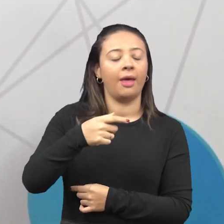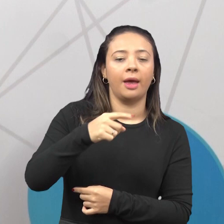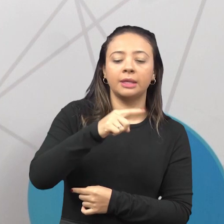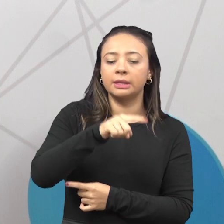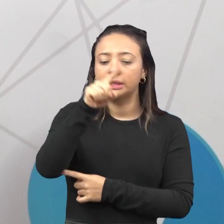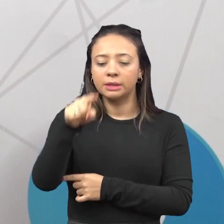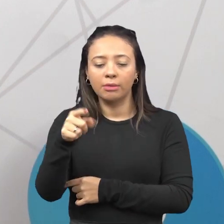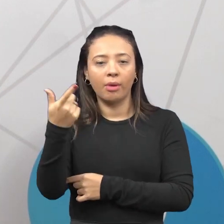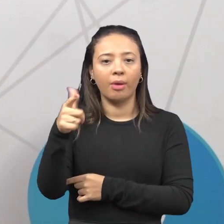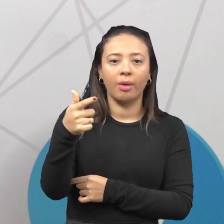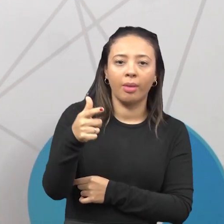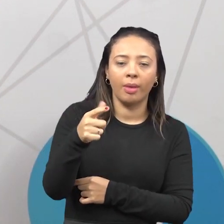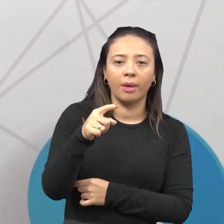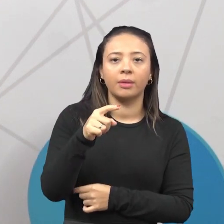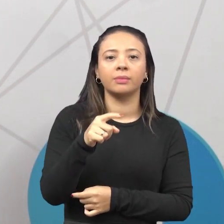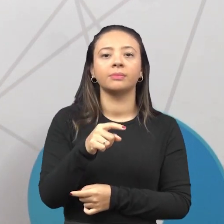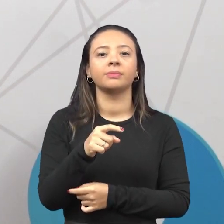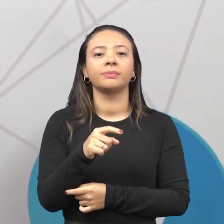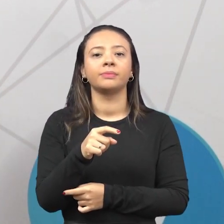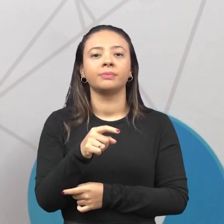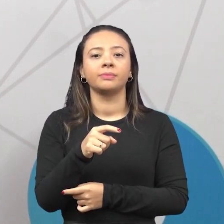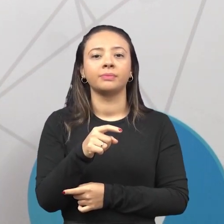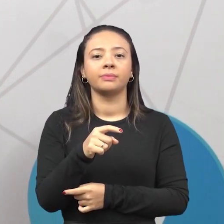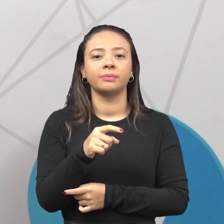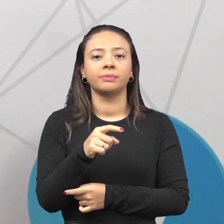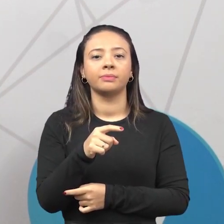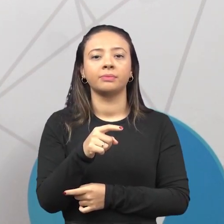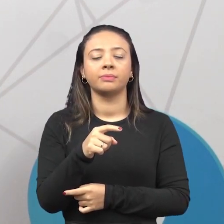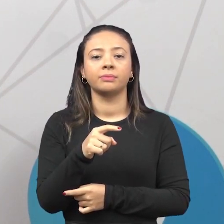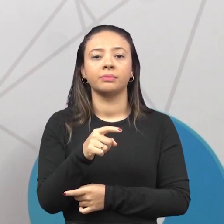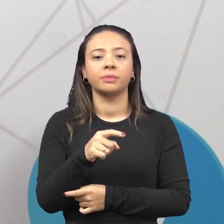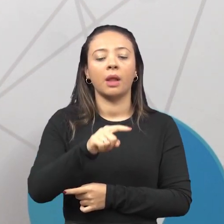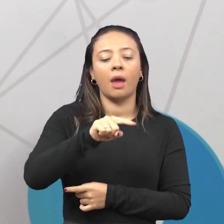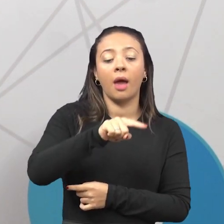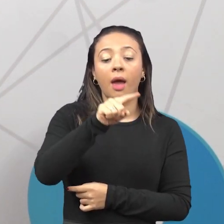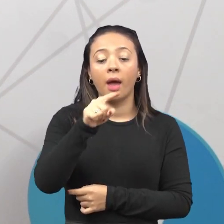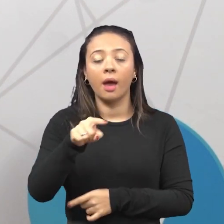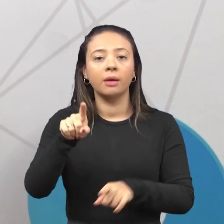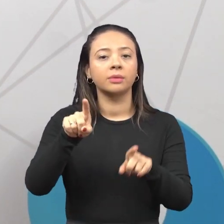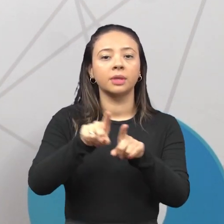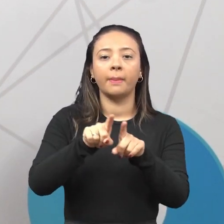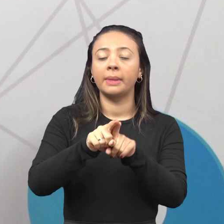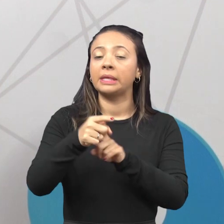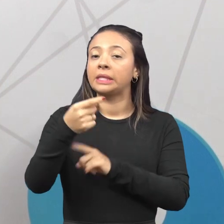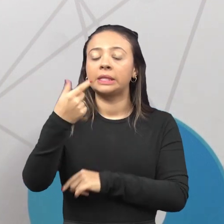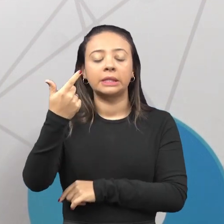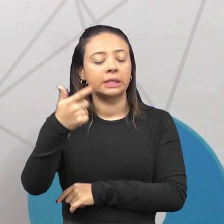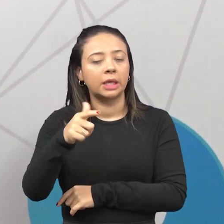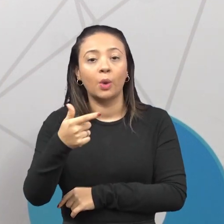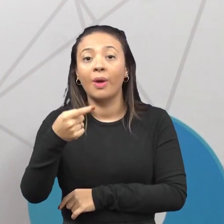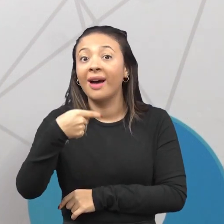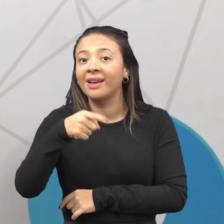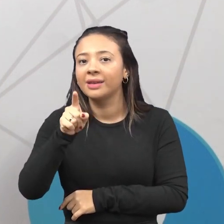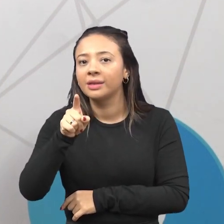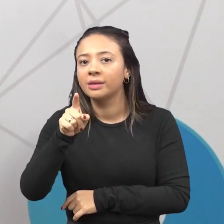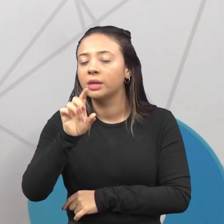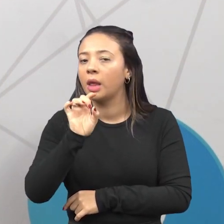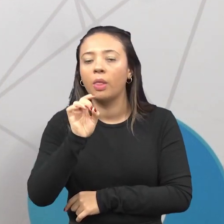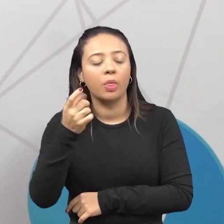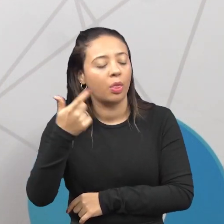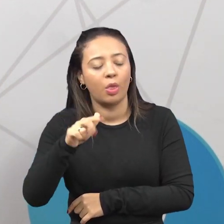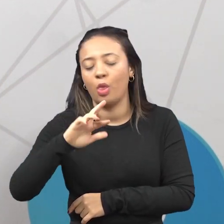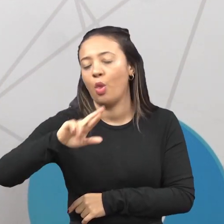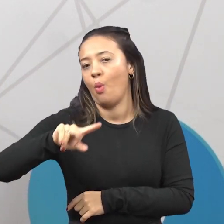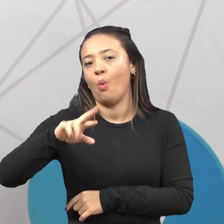existe. E aquele tio, que muita gente fala, é a letra N com tio, não é um acento, ele é próprio da letra, certo? Então,